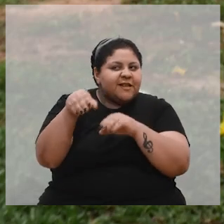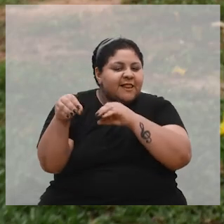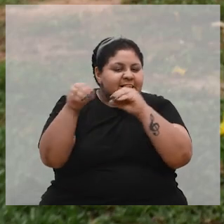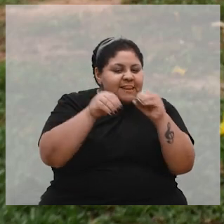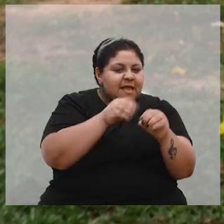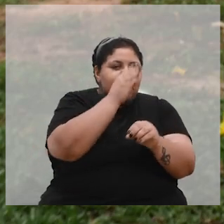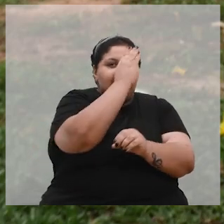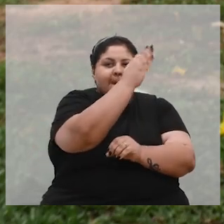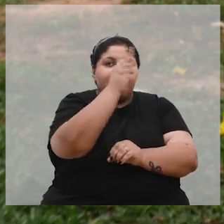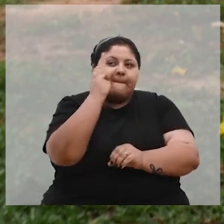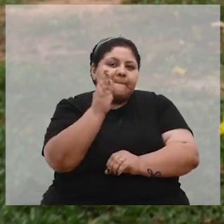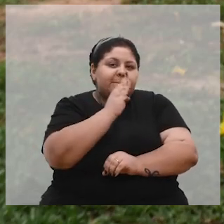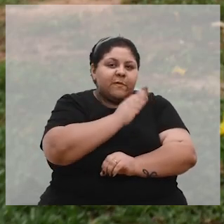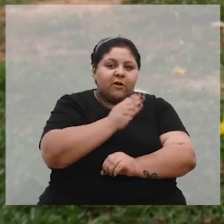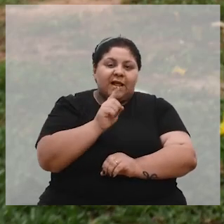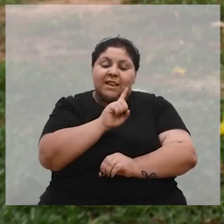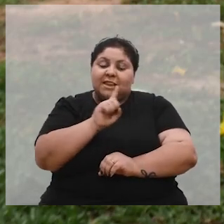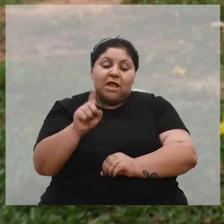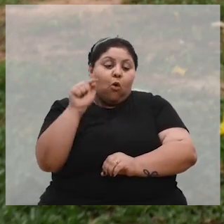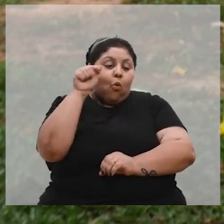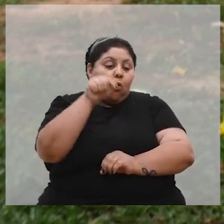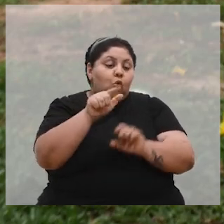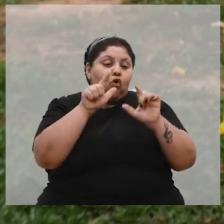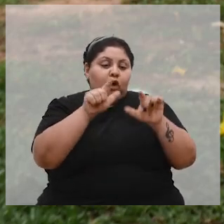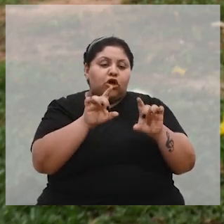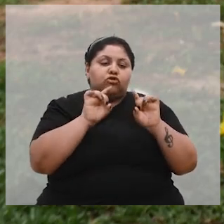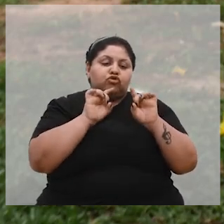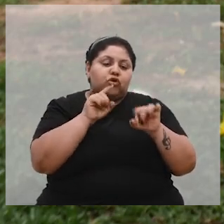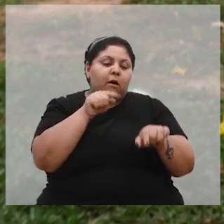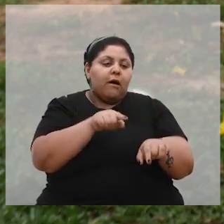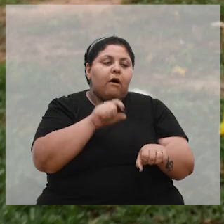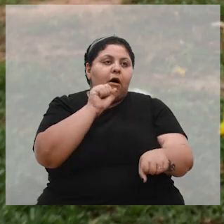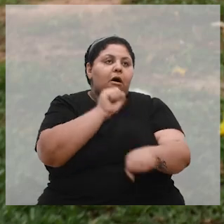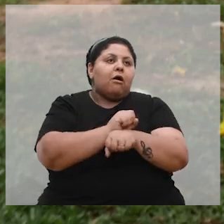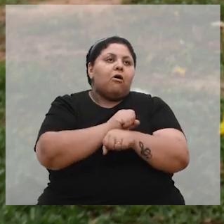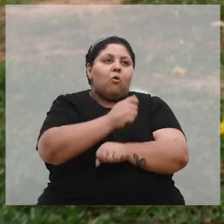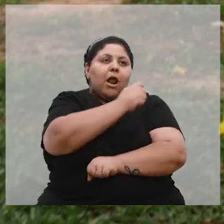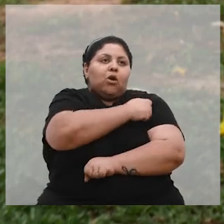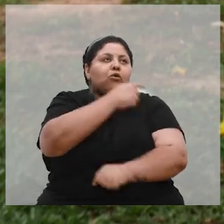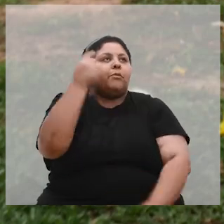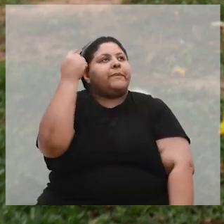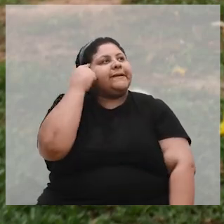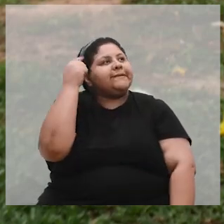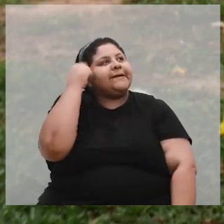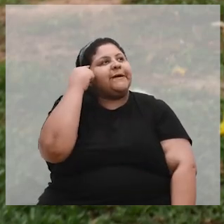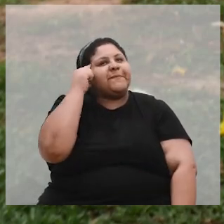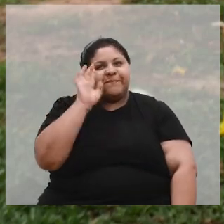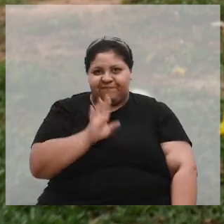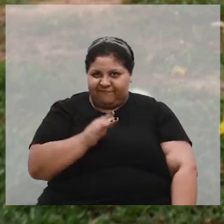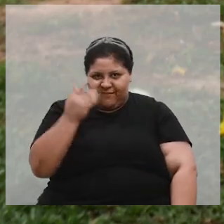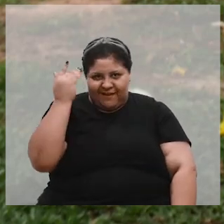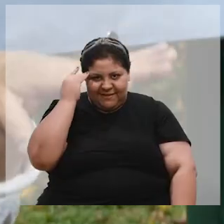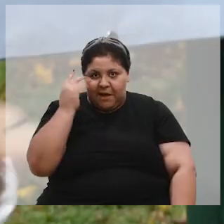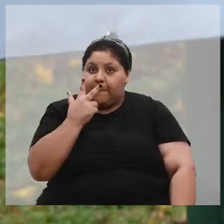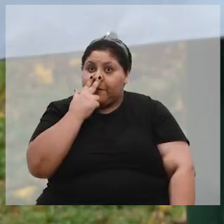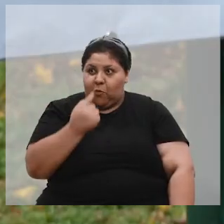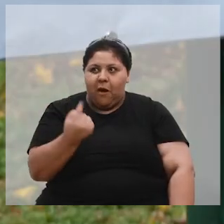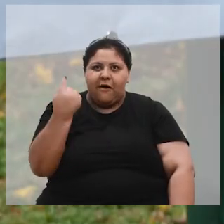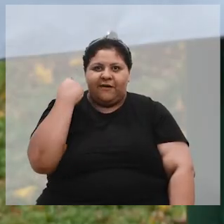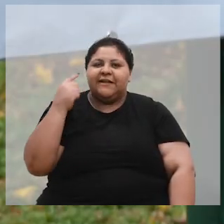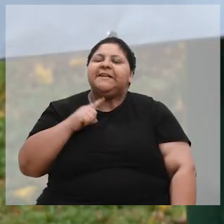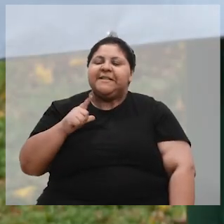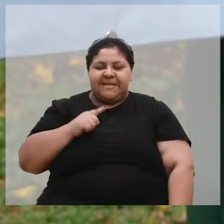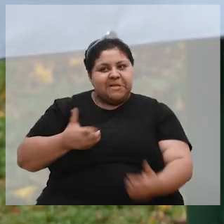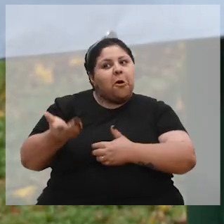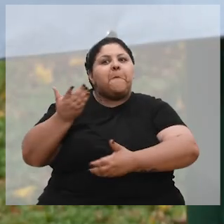para a biblioteca, e não a biblioteca ser um espaço de colocar o aluno lá para pensarem. Sim, tem que ter como era